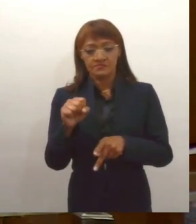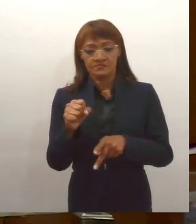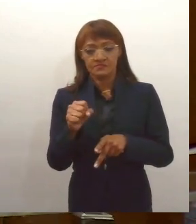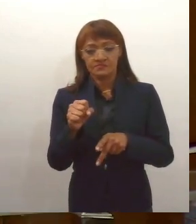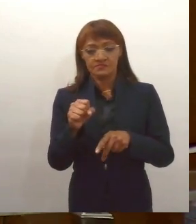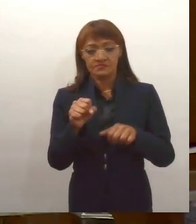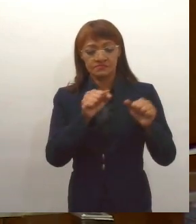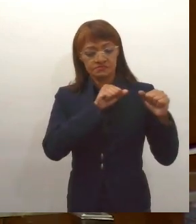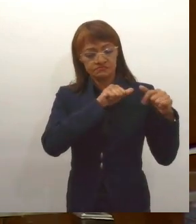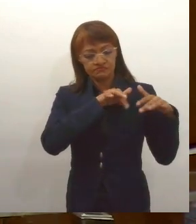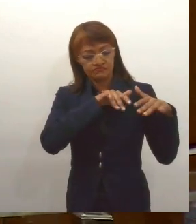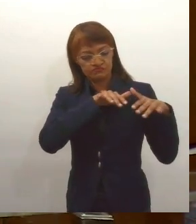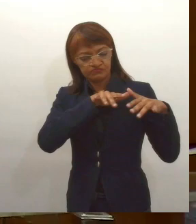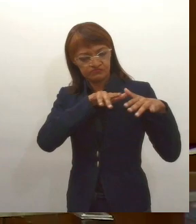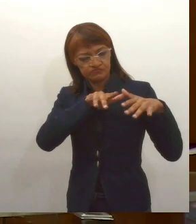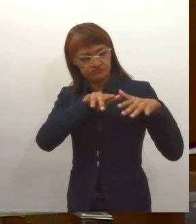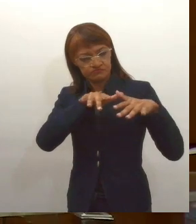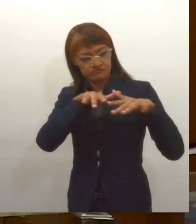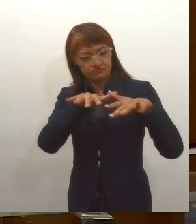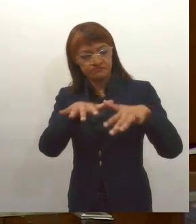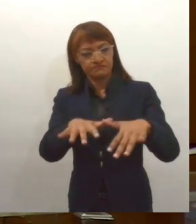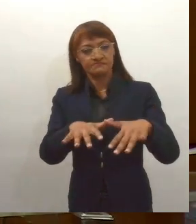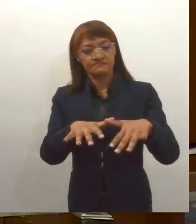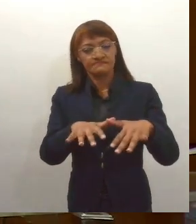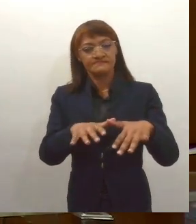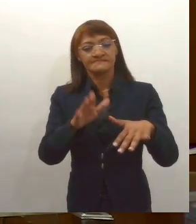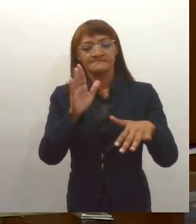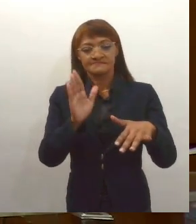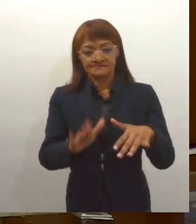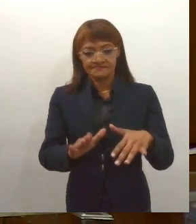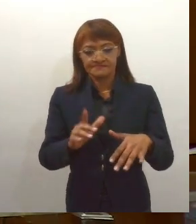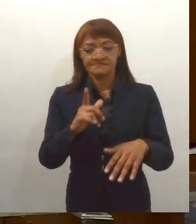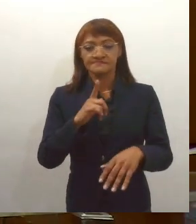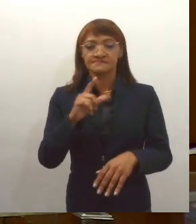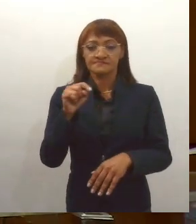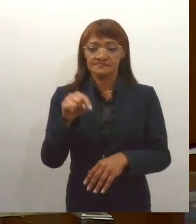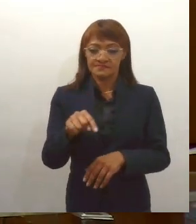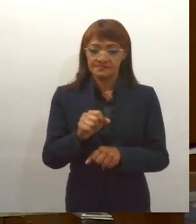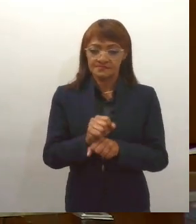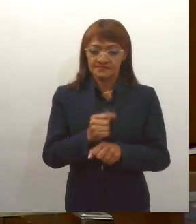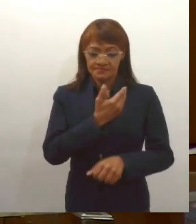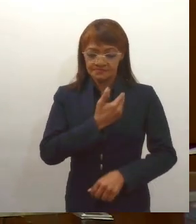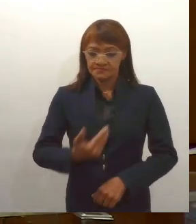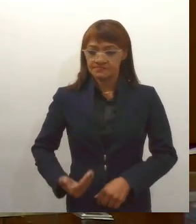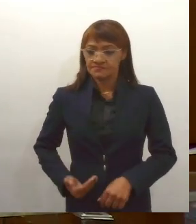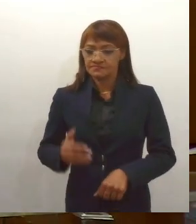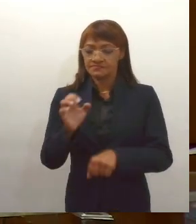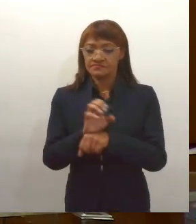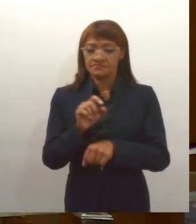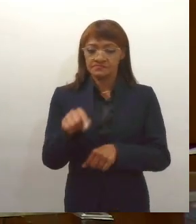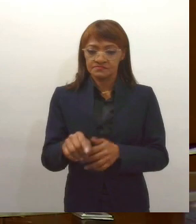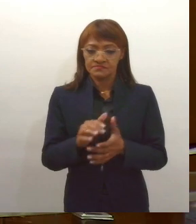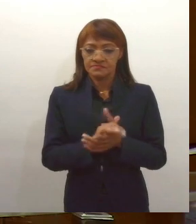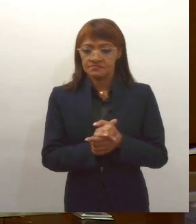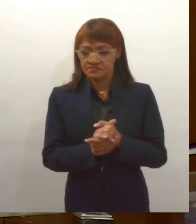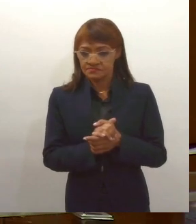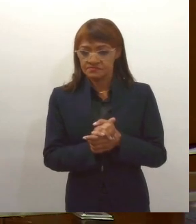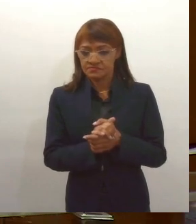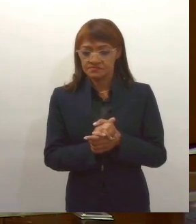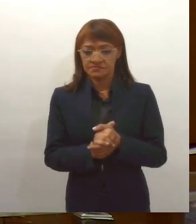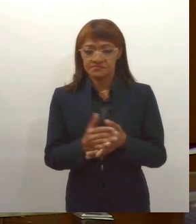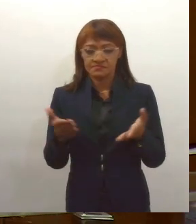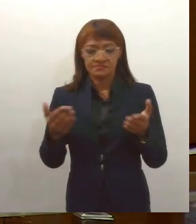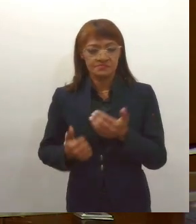evento realizado pelo Governo do Estado que dá Total apoio também ao artista